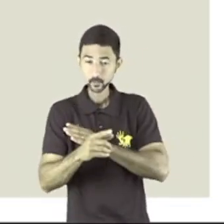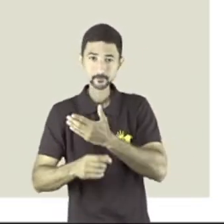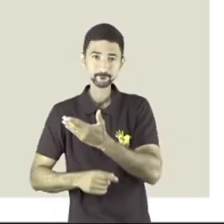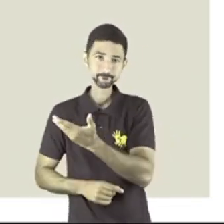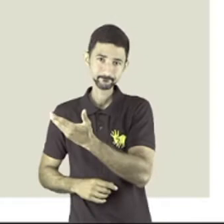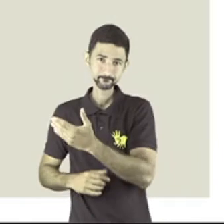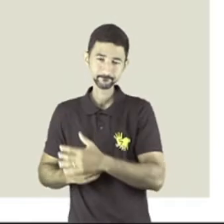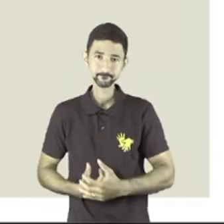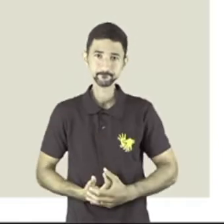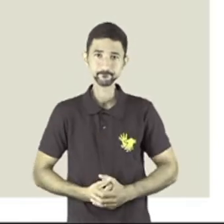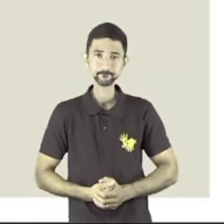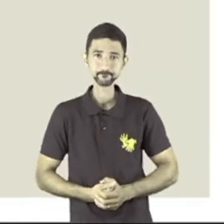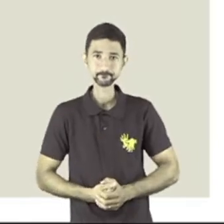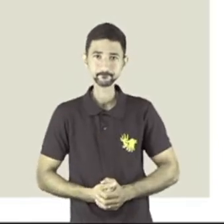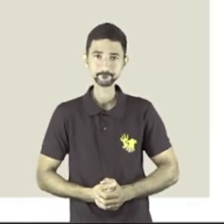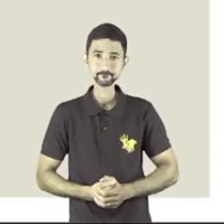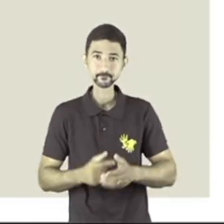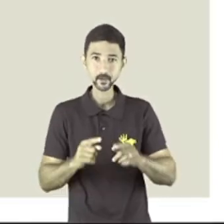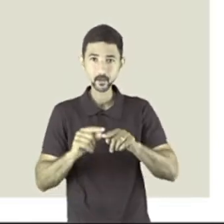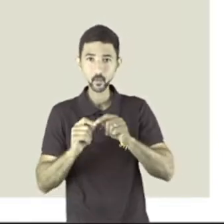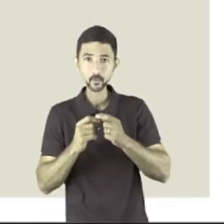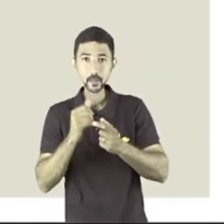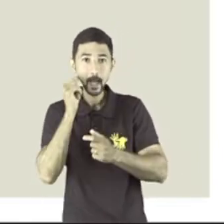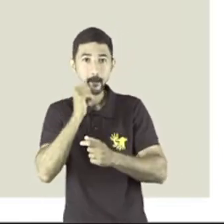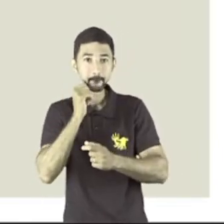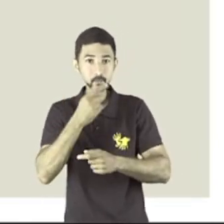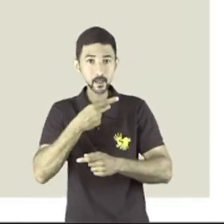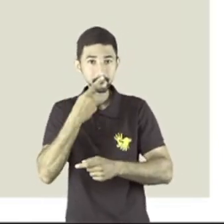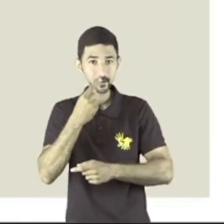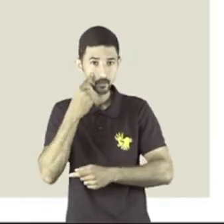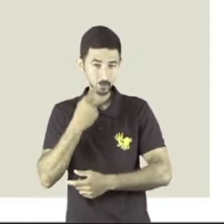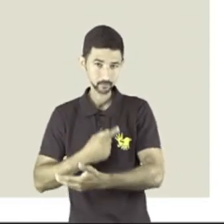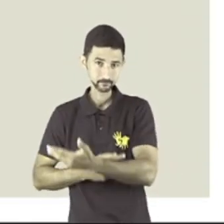questão, mais uma pergunta ainda sobre o que a Ruth Rocha falou.